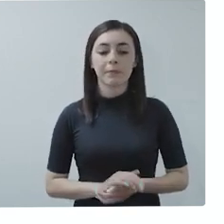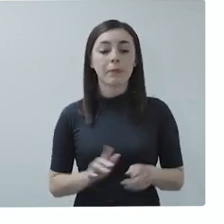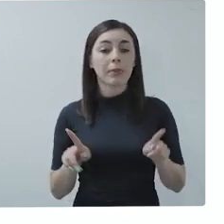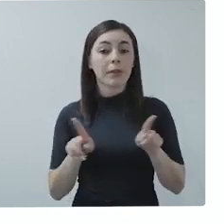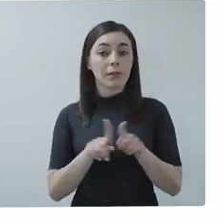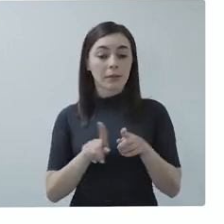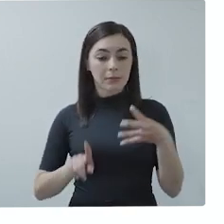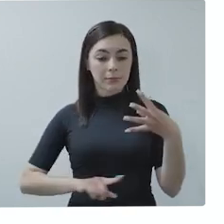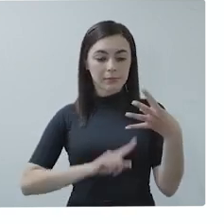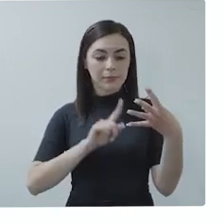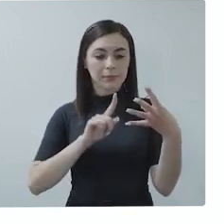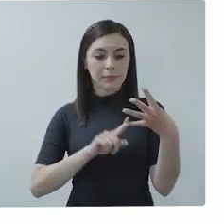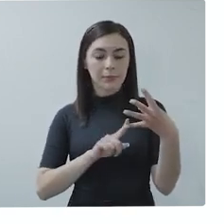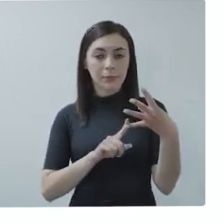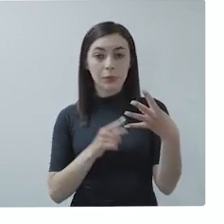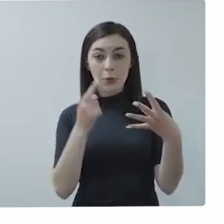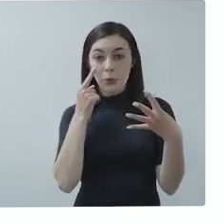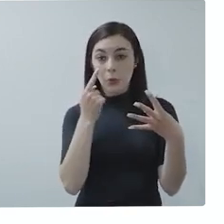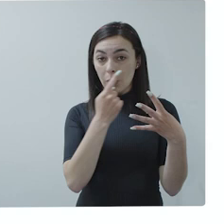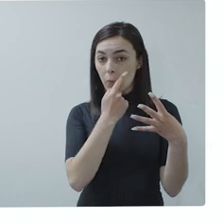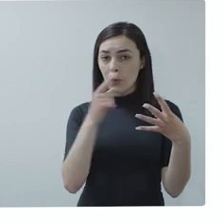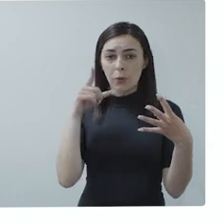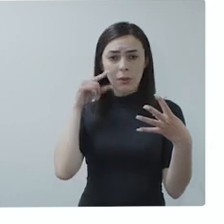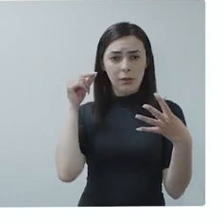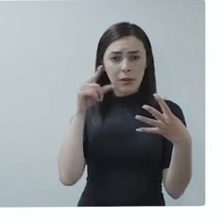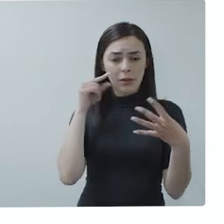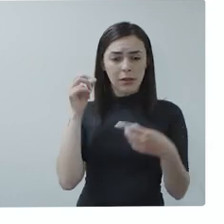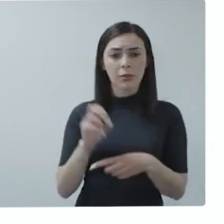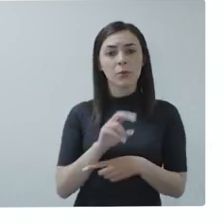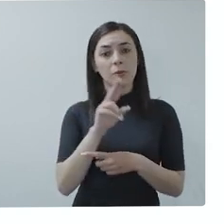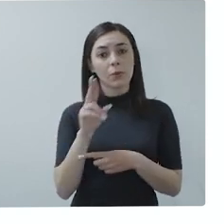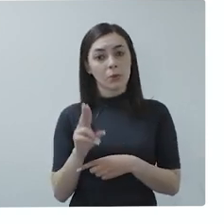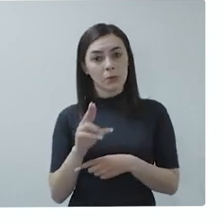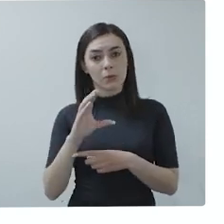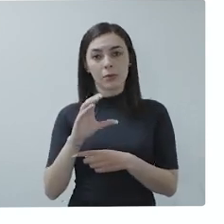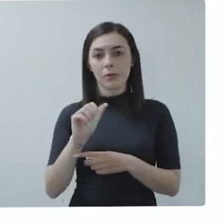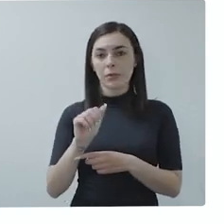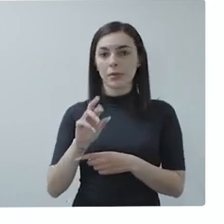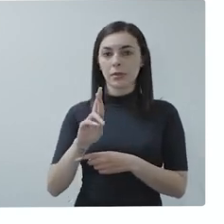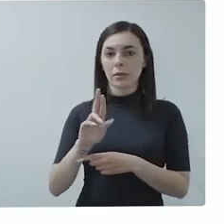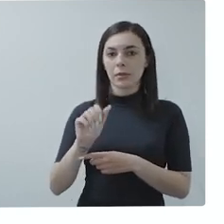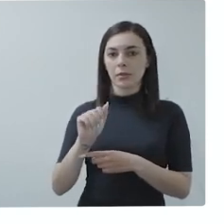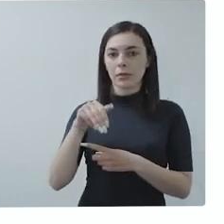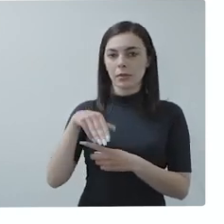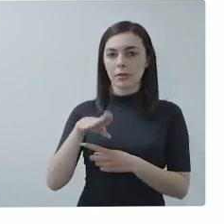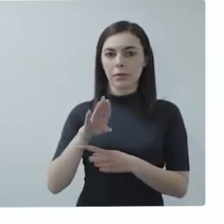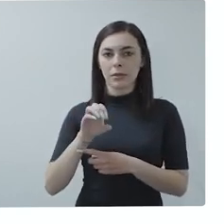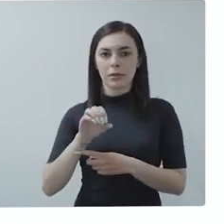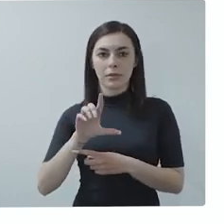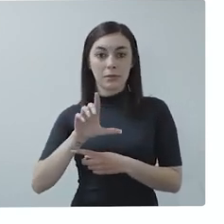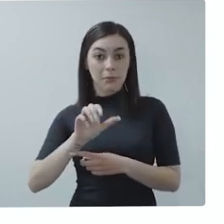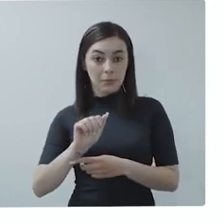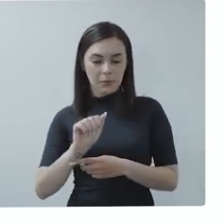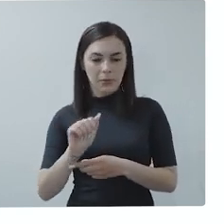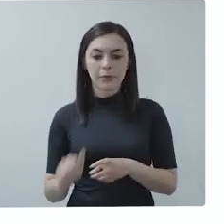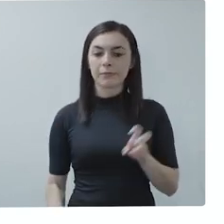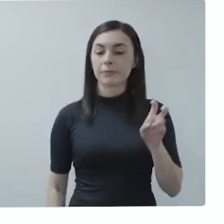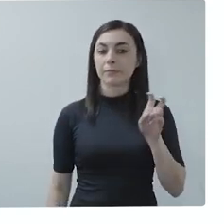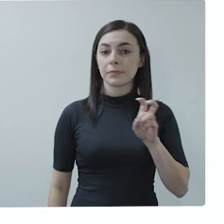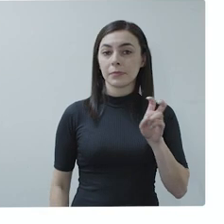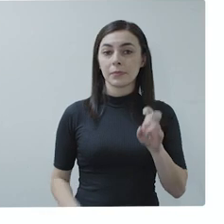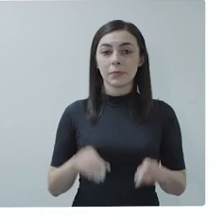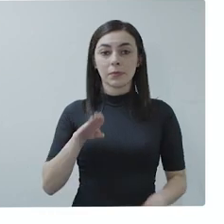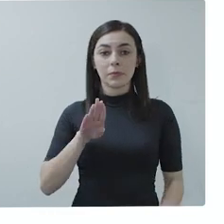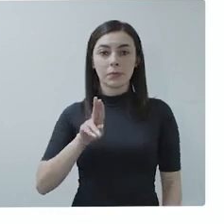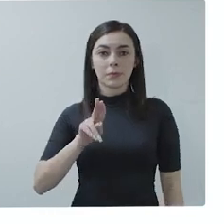Temos também a olho de gato ou carambola, tá? Temos a buticão